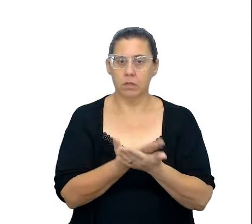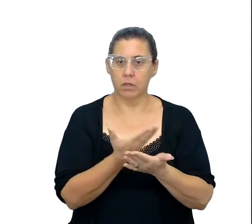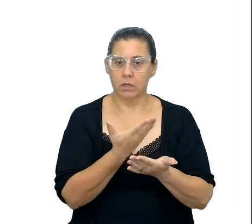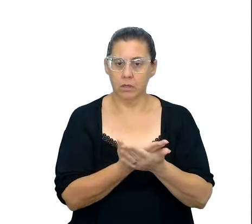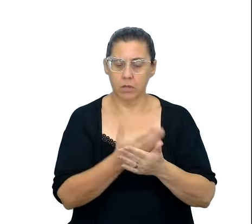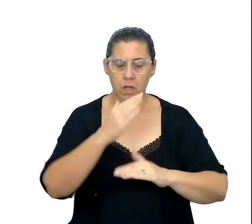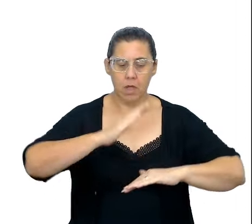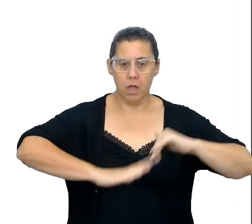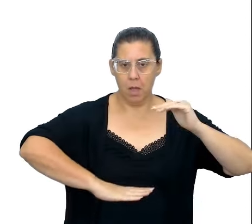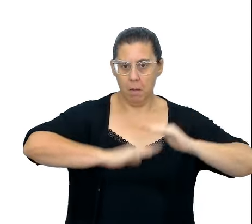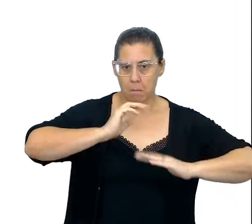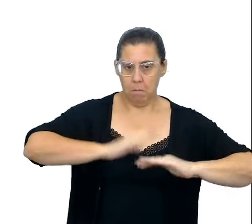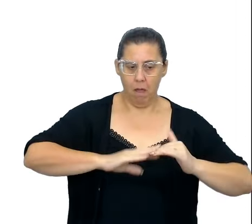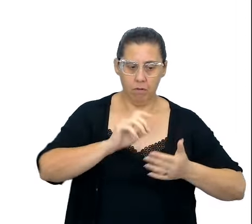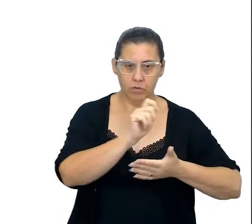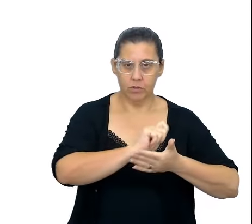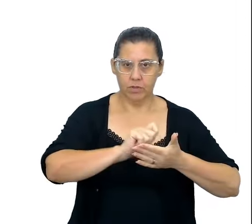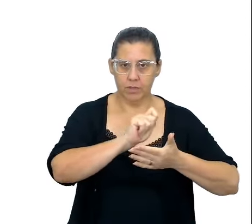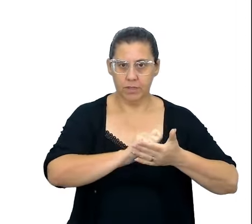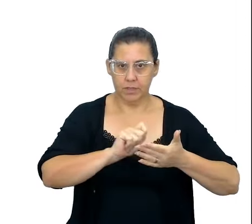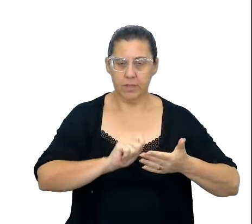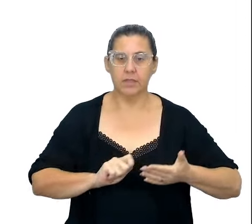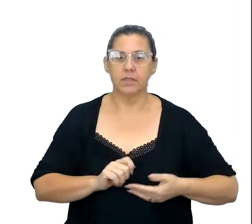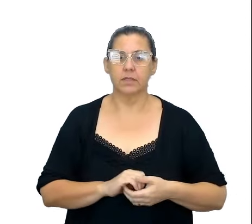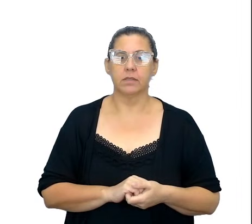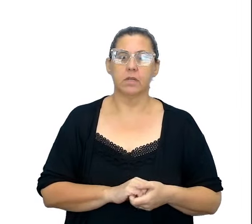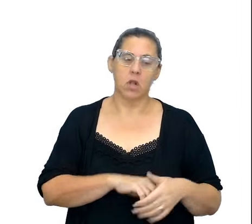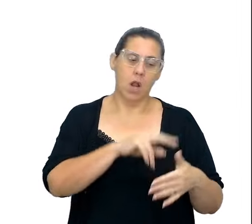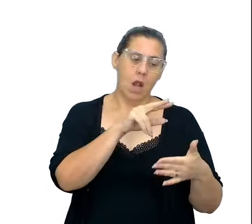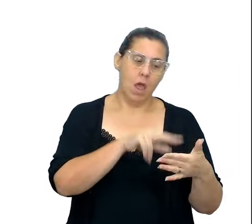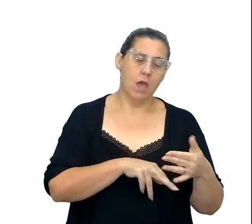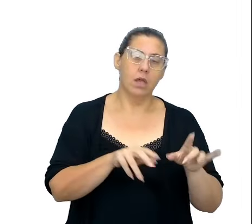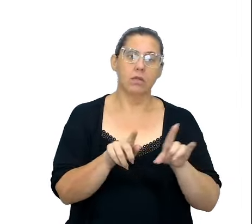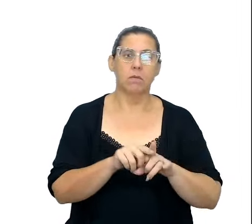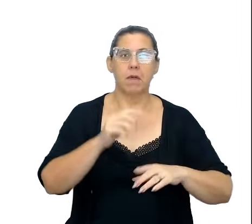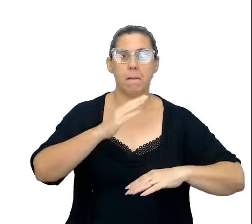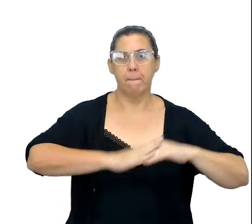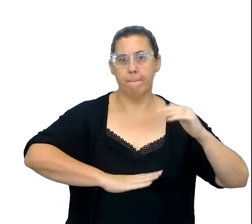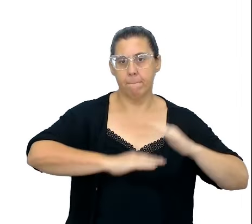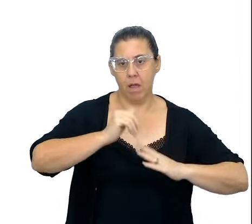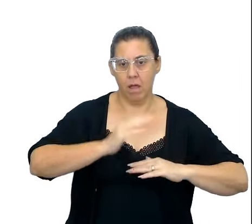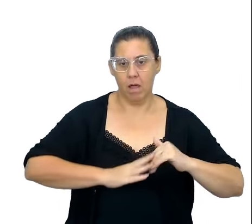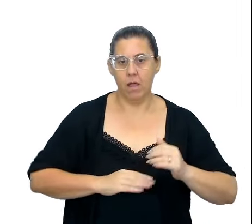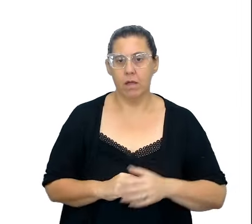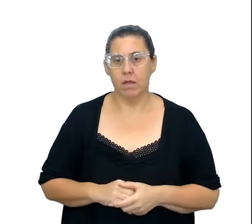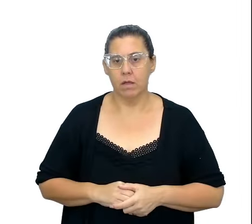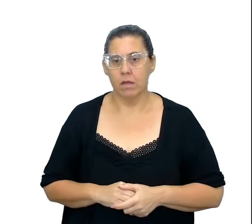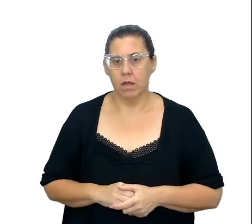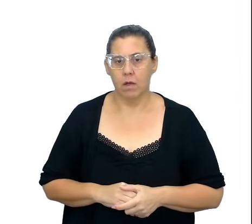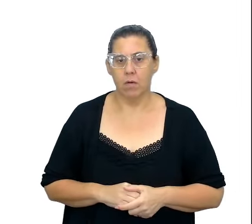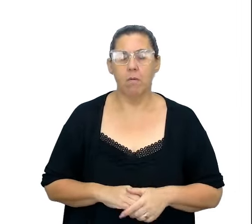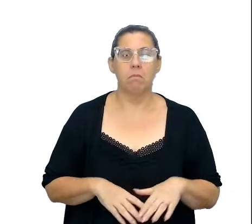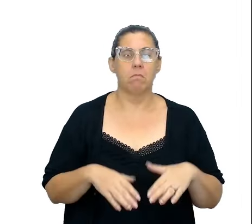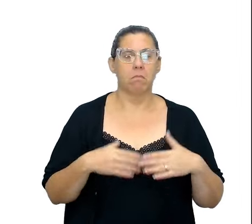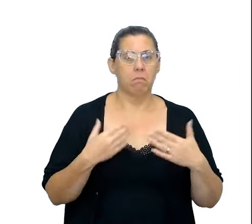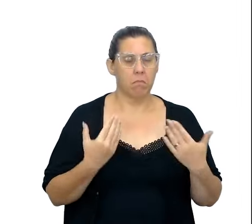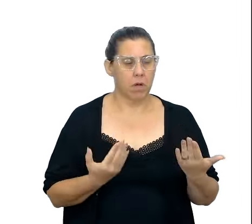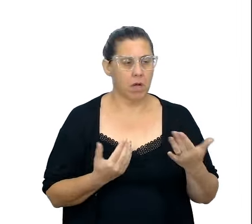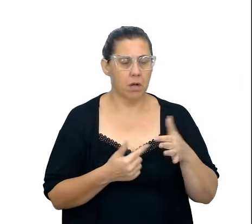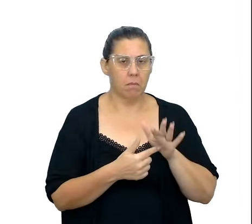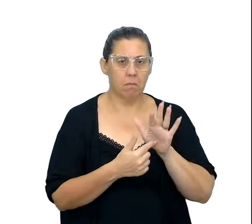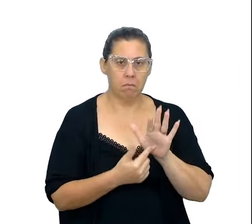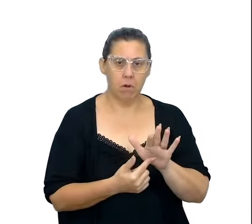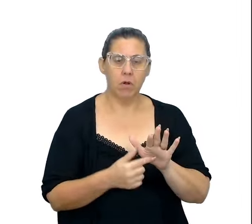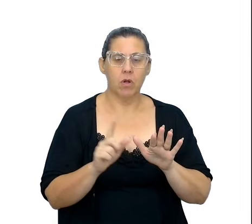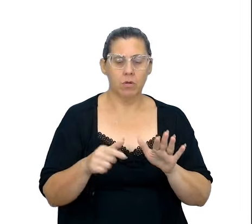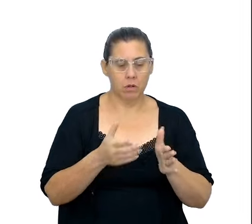as práticas de escrita, né, desenvolvimento da leitura e também as práticas de escrita. A habilidade essencial que está colocando aqui para a